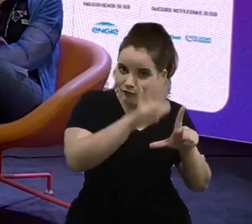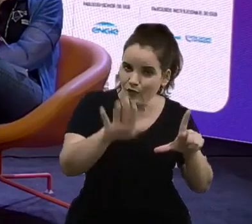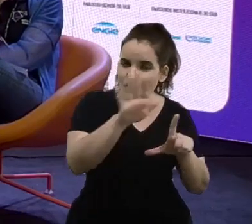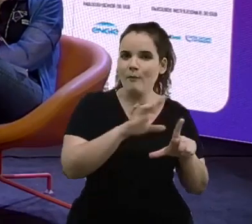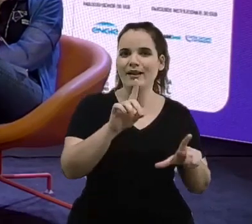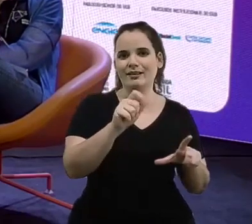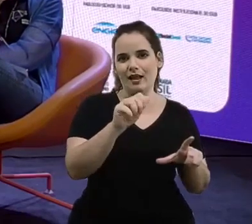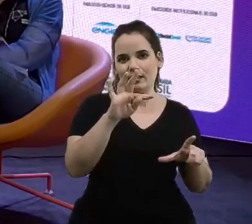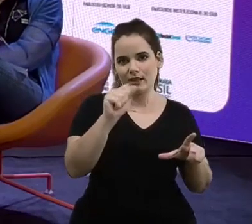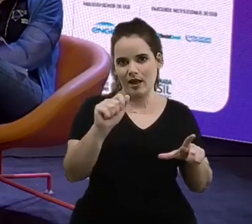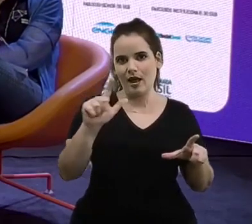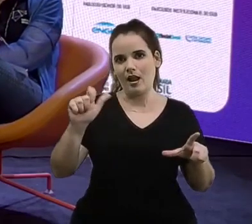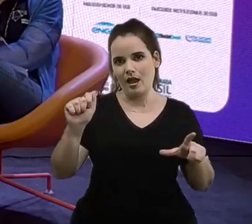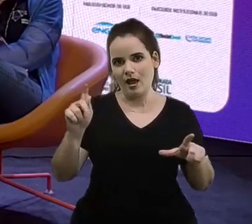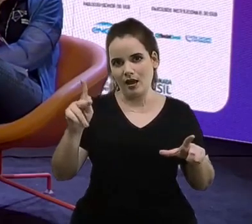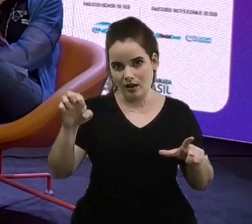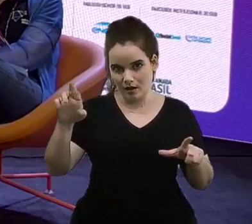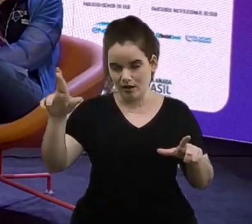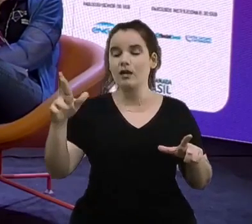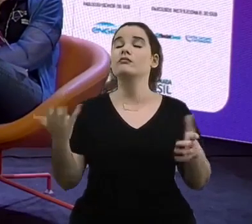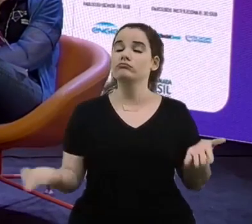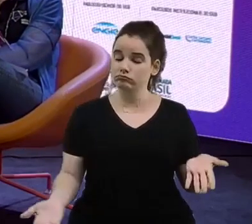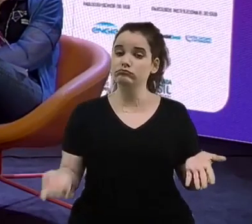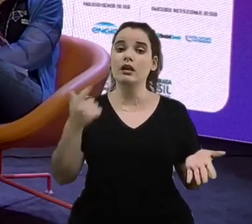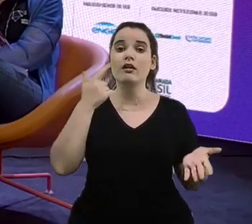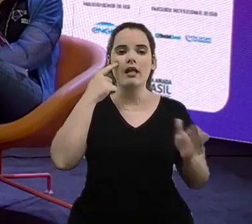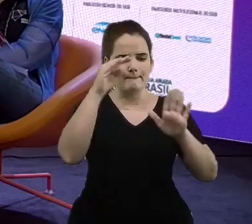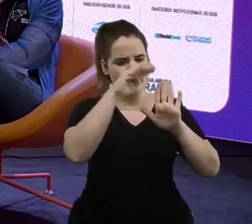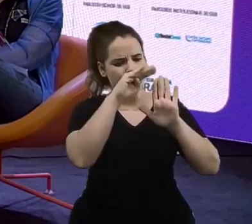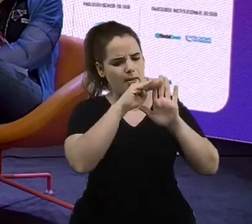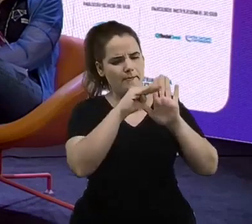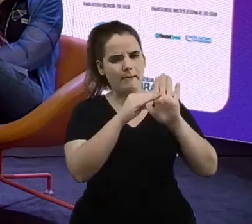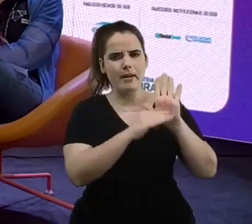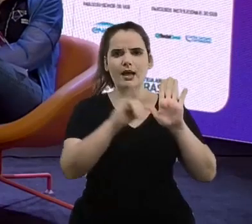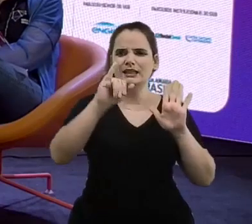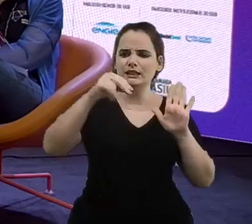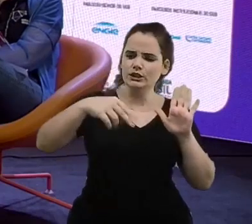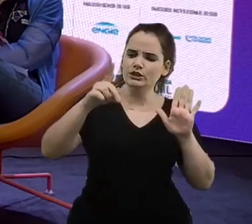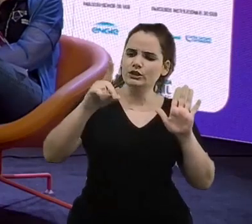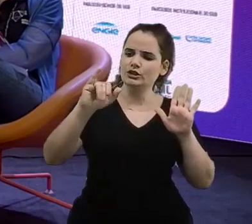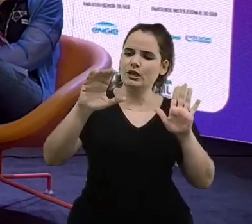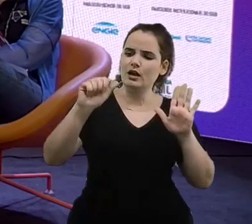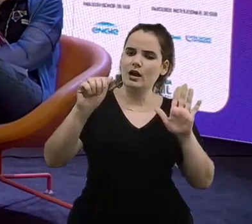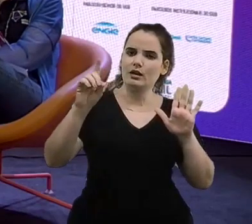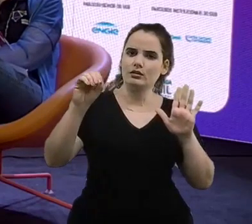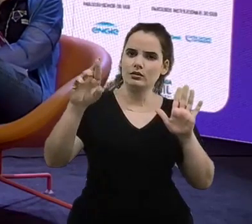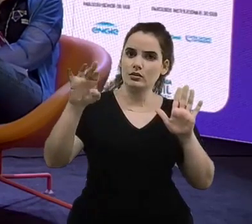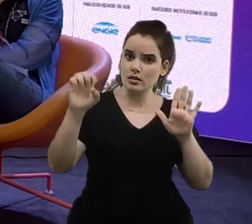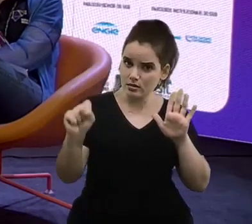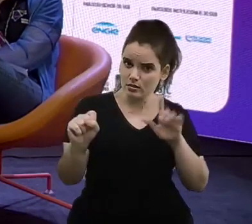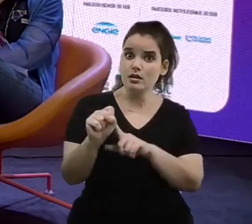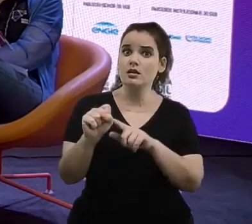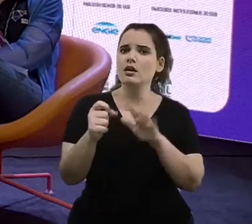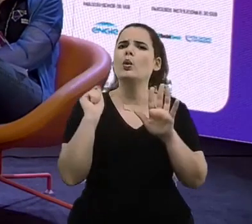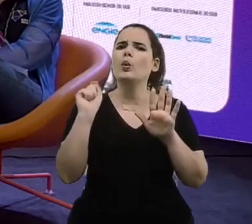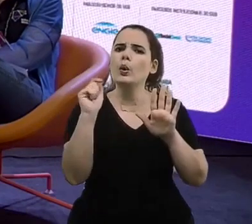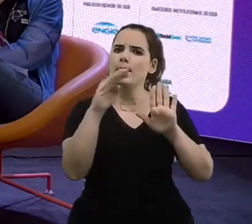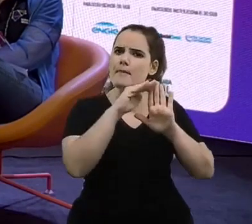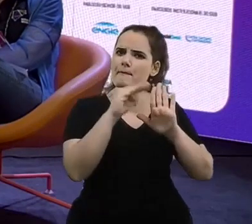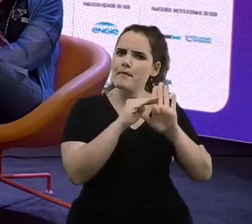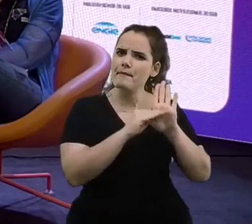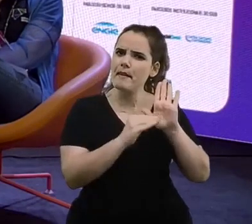dessas informações, mas a gente ainda tinha muito a evoluir e a participação da gente no laboratório trouxe essa